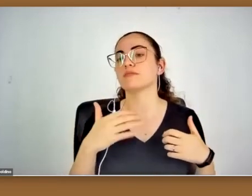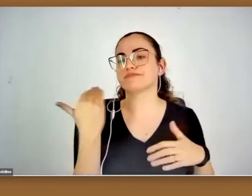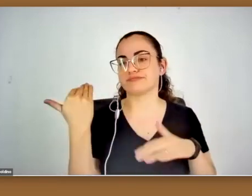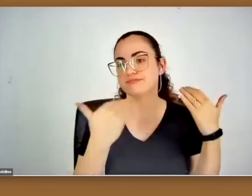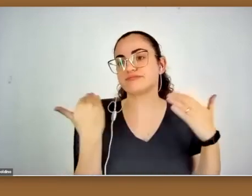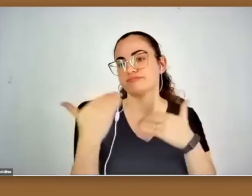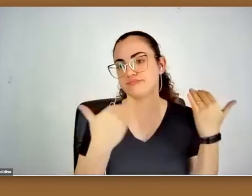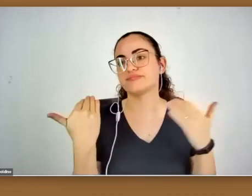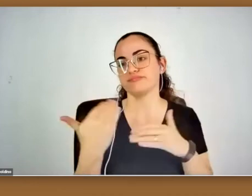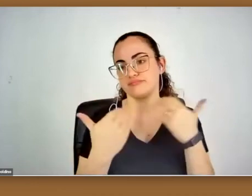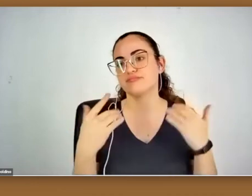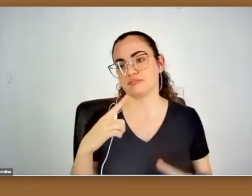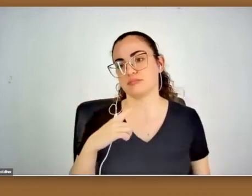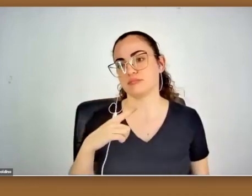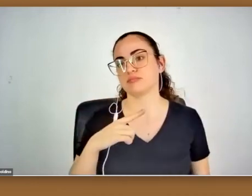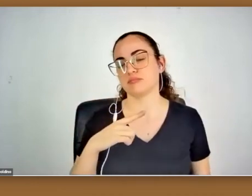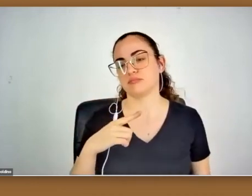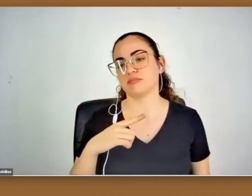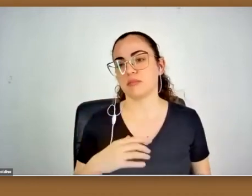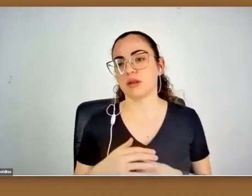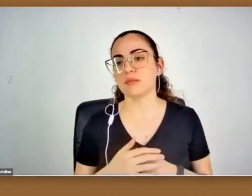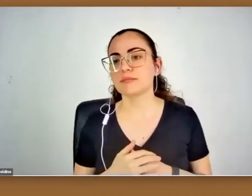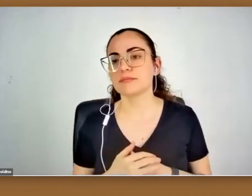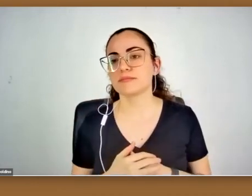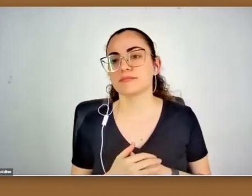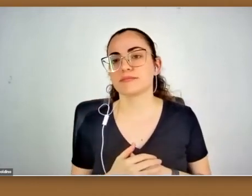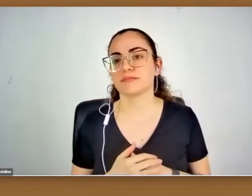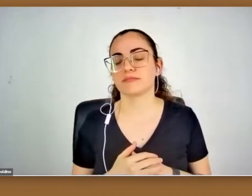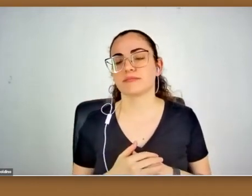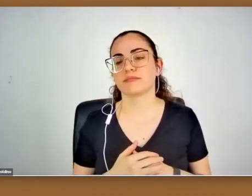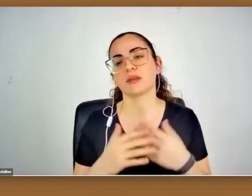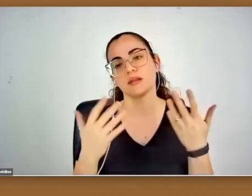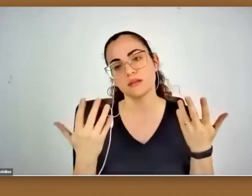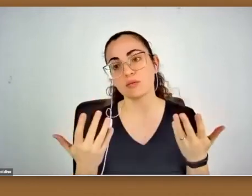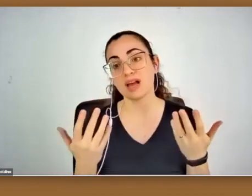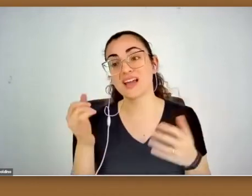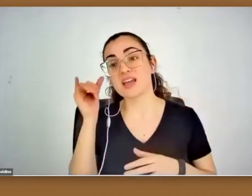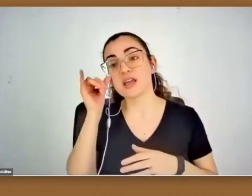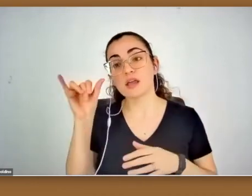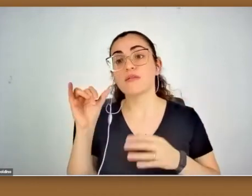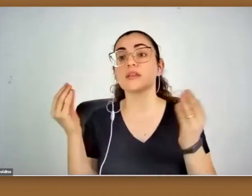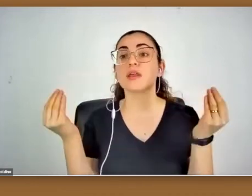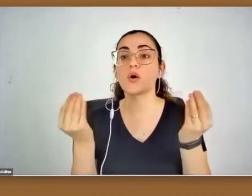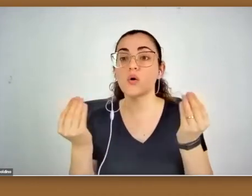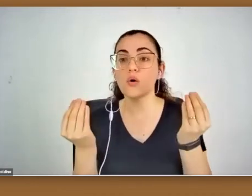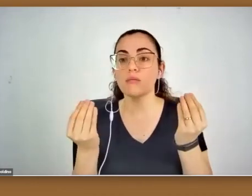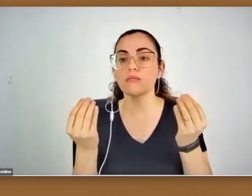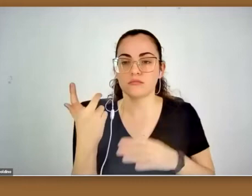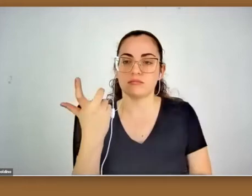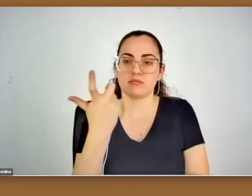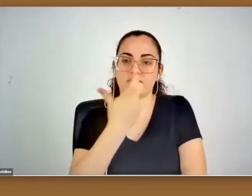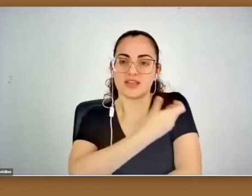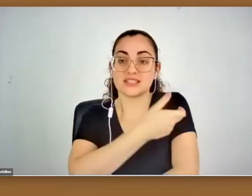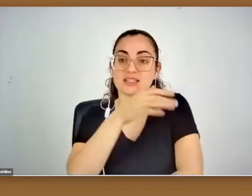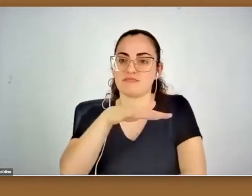Né? Vacinação, e aí evita que propaga ou venha a atingir, inclusive, a área urbana.